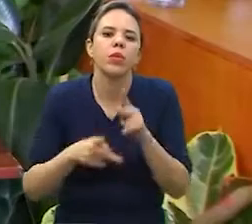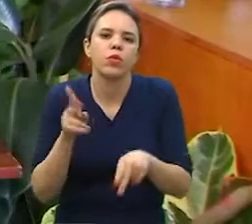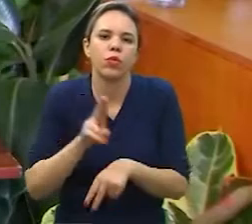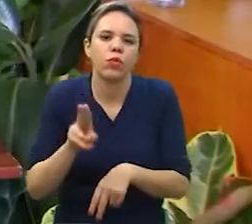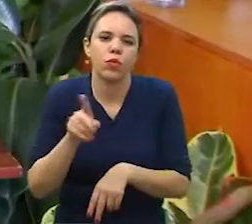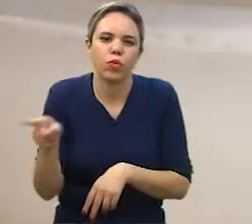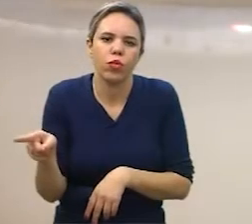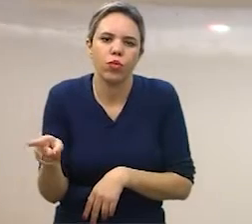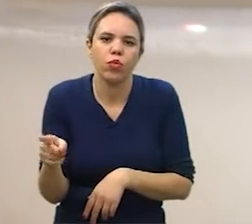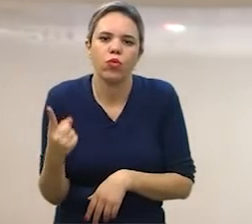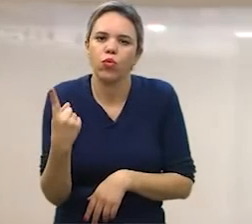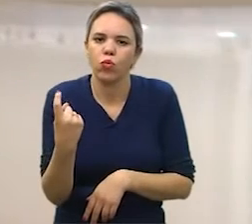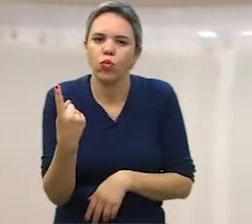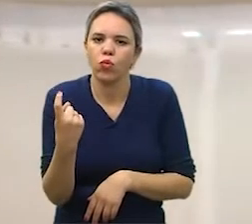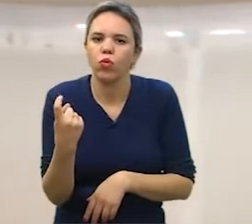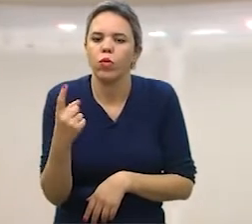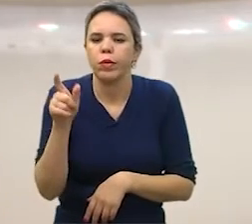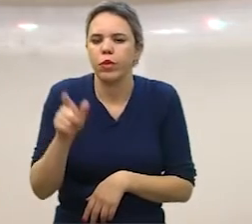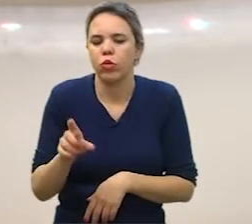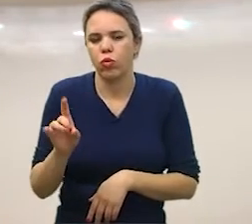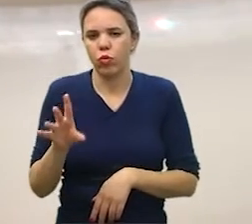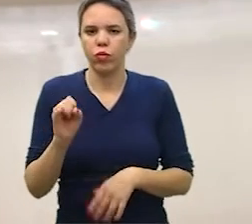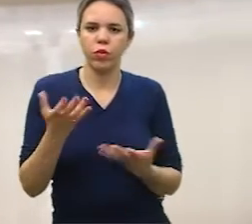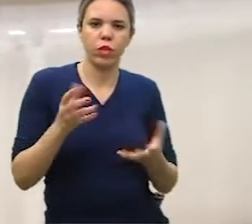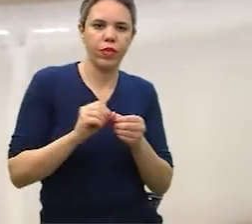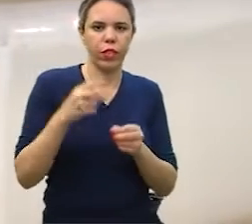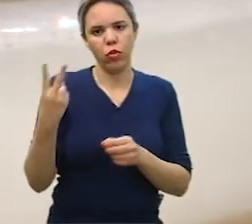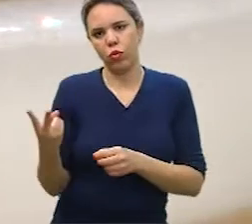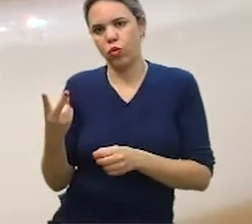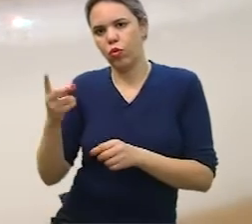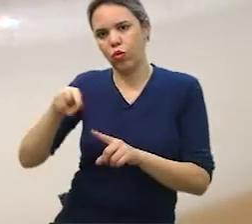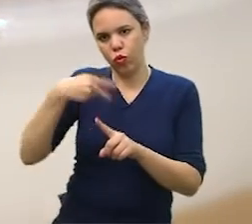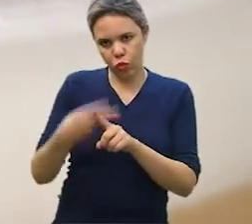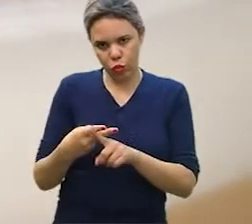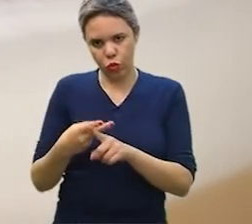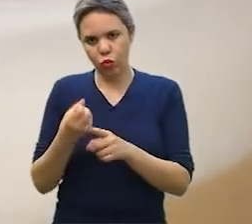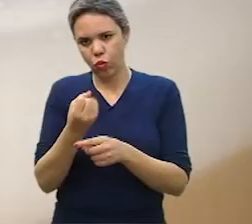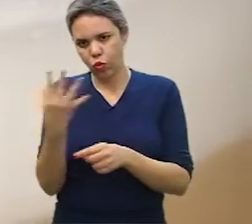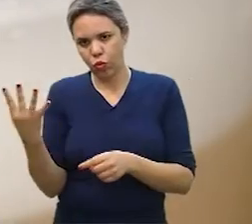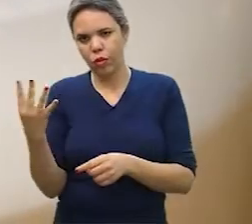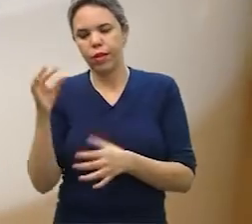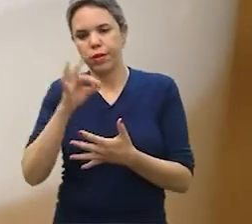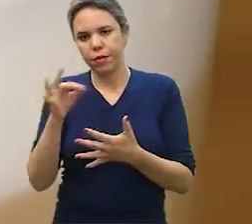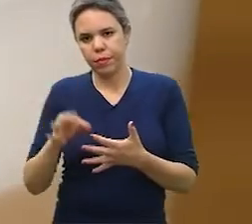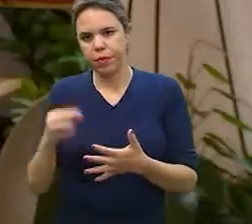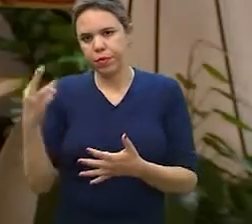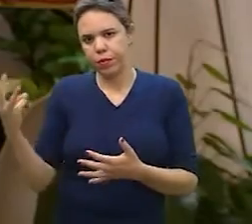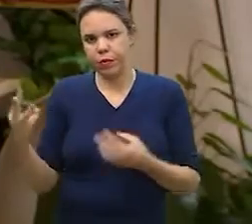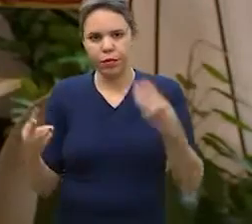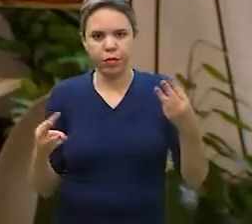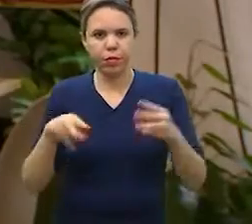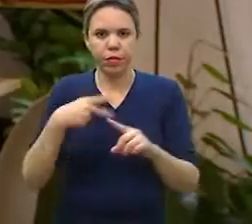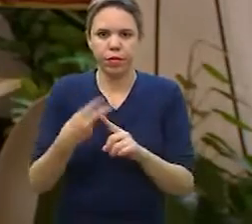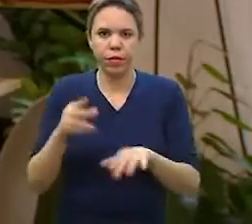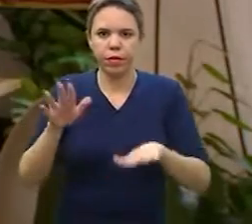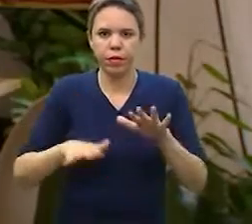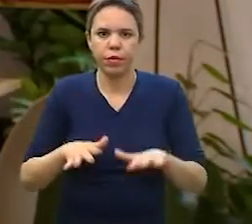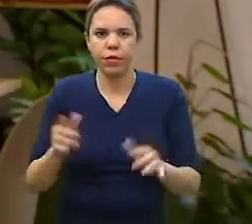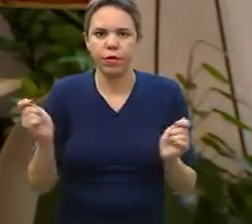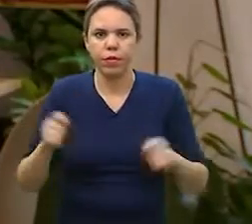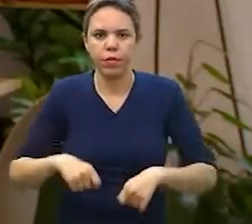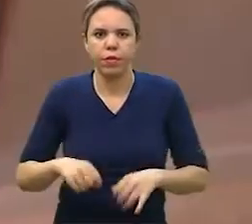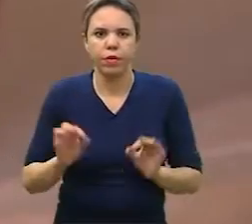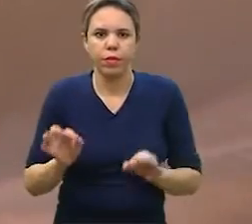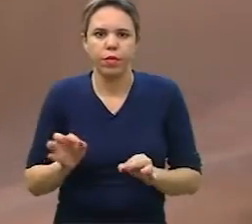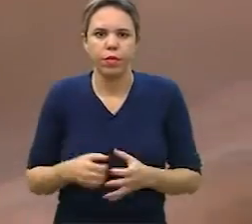quantas pessoas? É uma? É para uma pessoa. Pra mas uma aí, pessoa. Se você quiser para duas, coloca o dobro da receita. Três, coloca três vezes mais a receita que vai